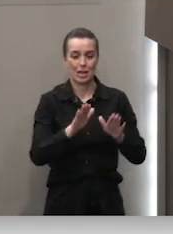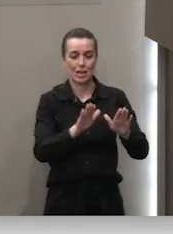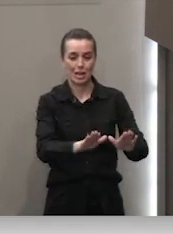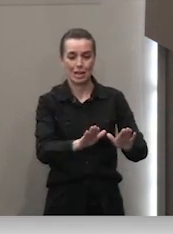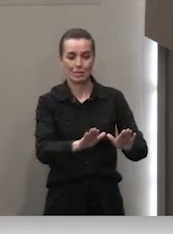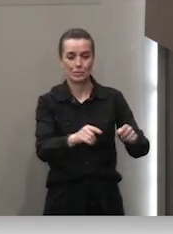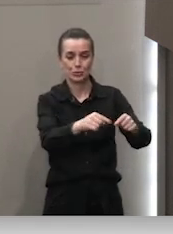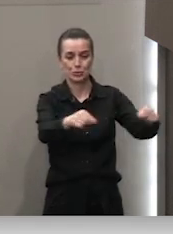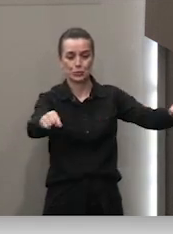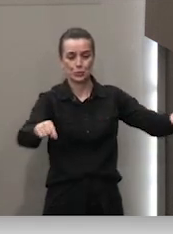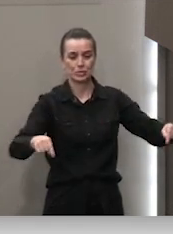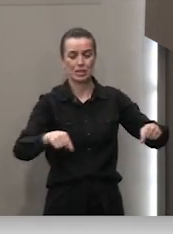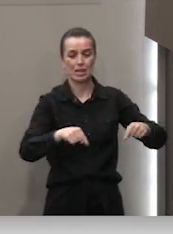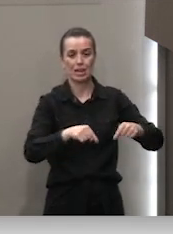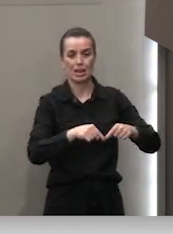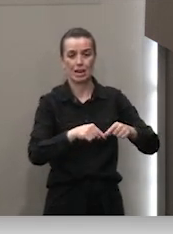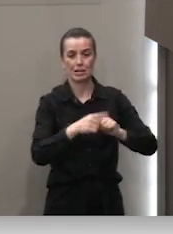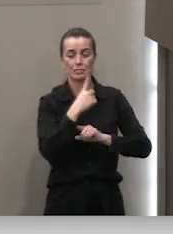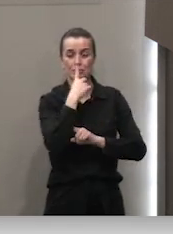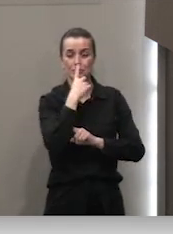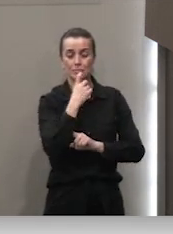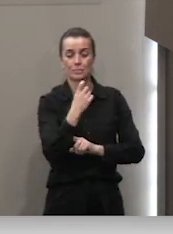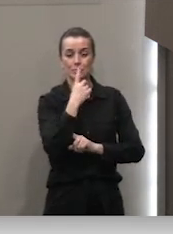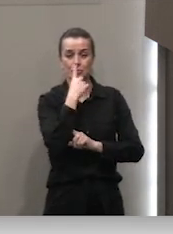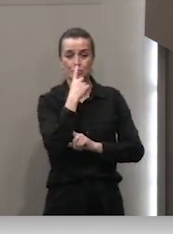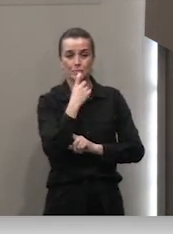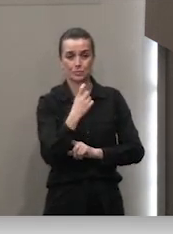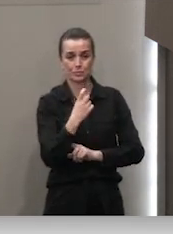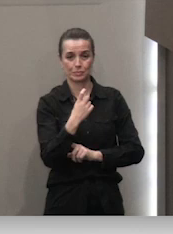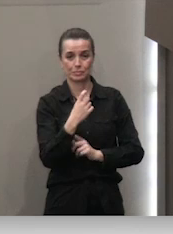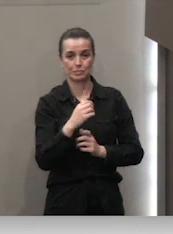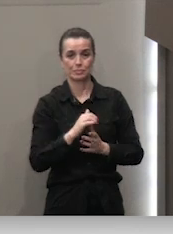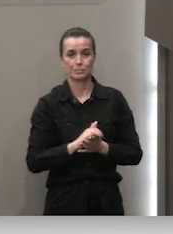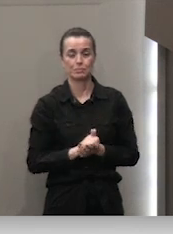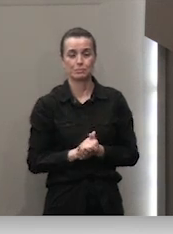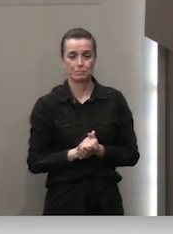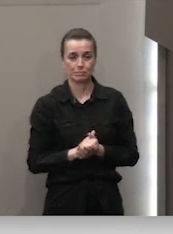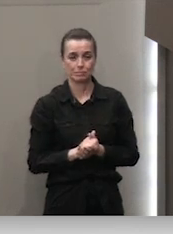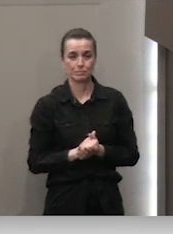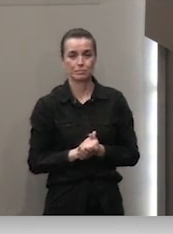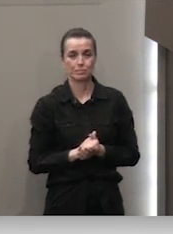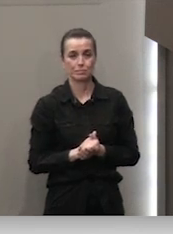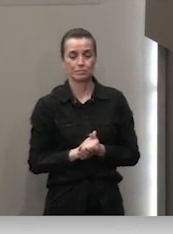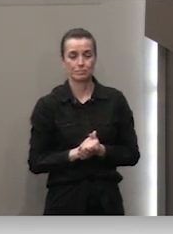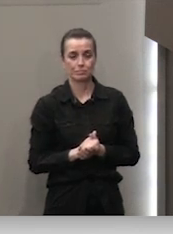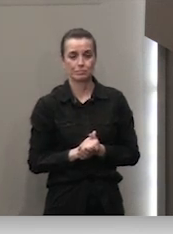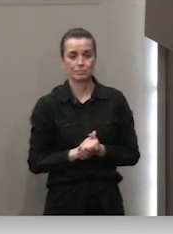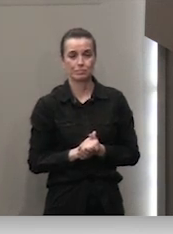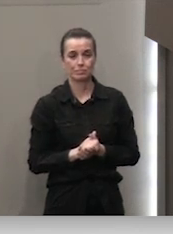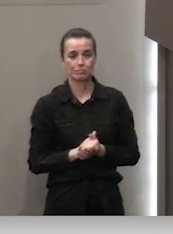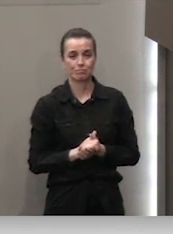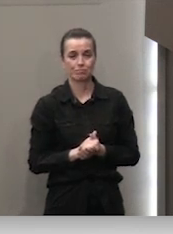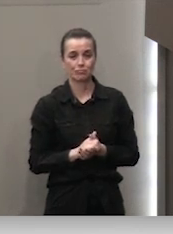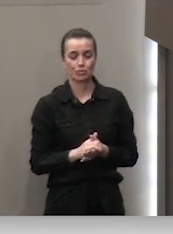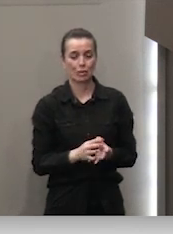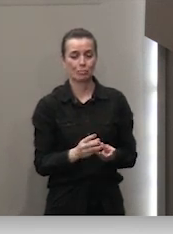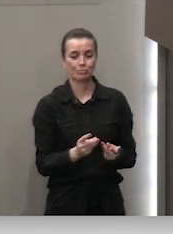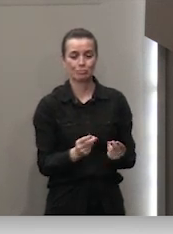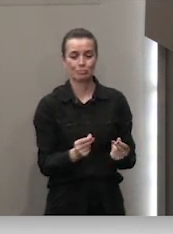enfermaria, já cheirando, já o corpo em